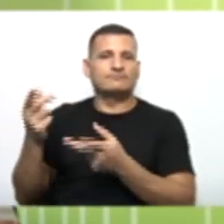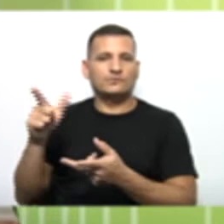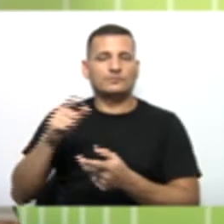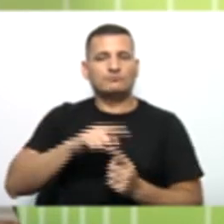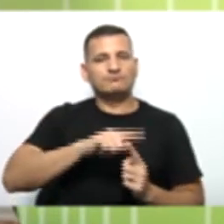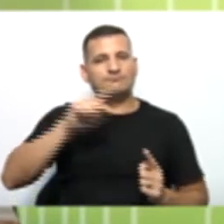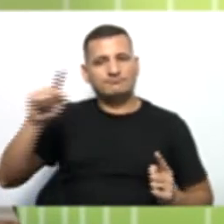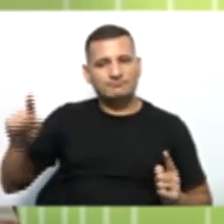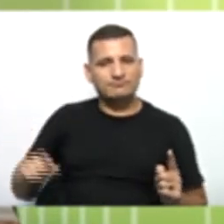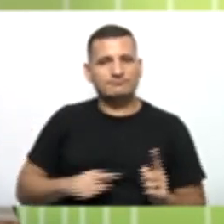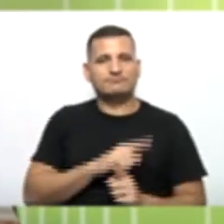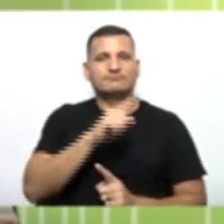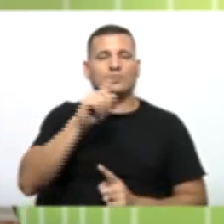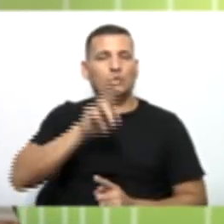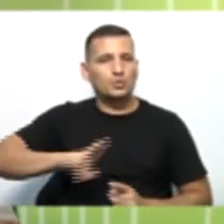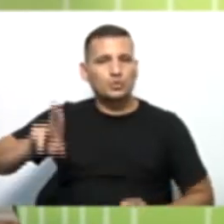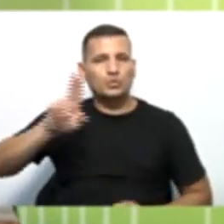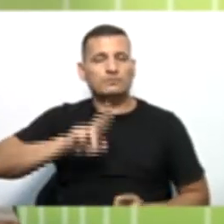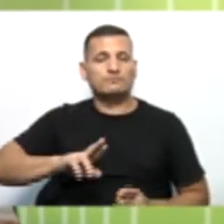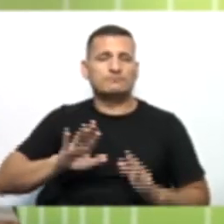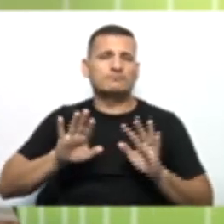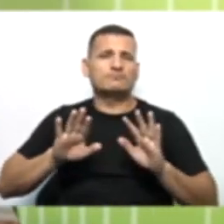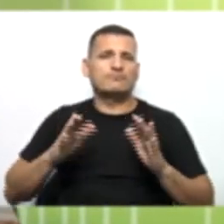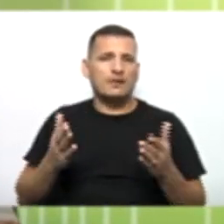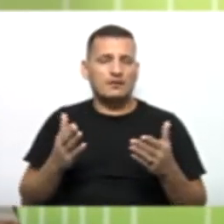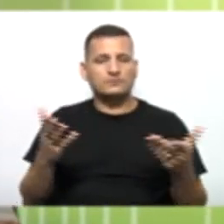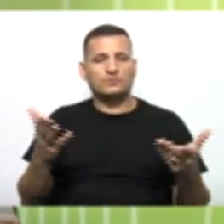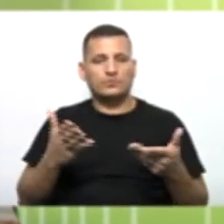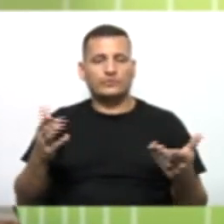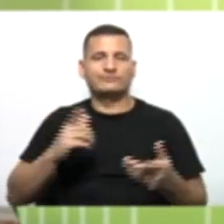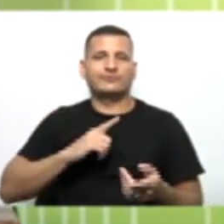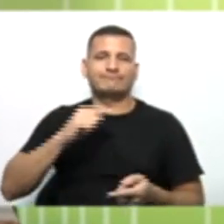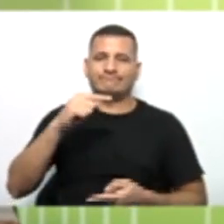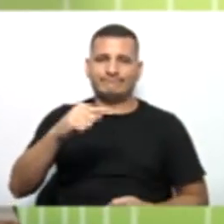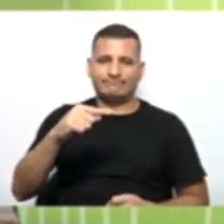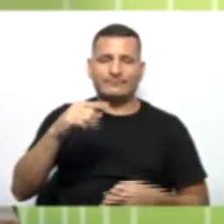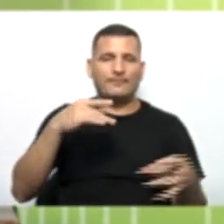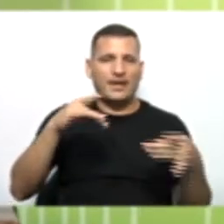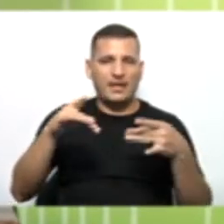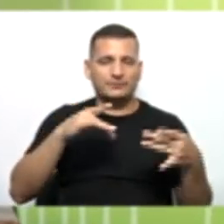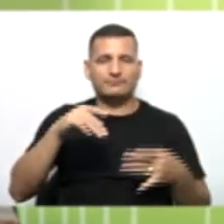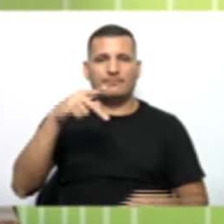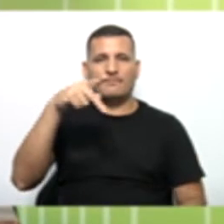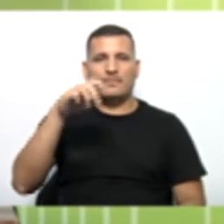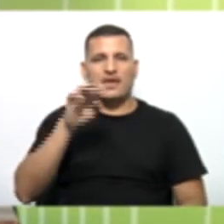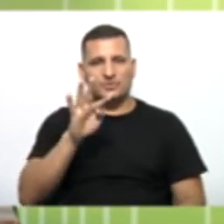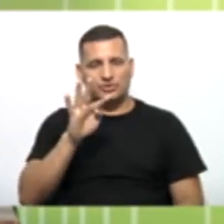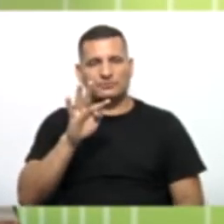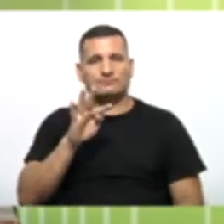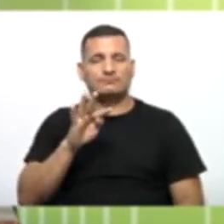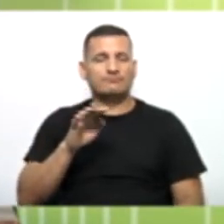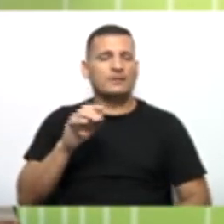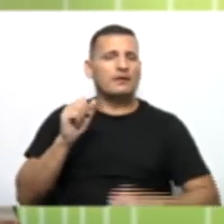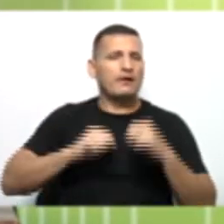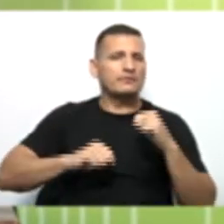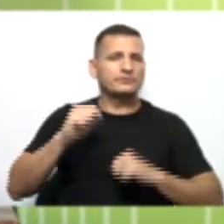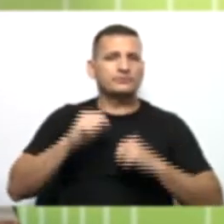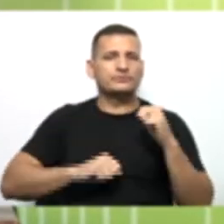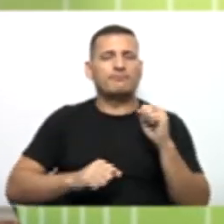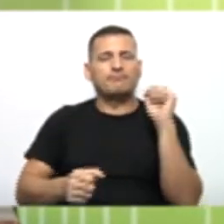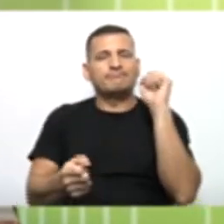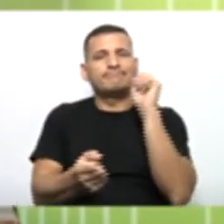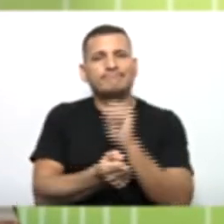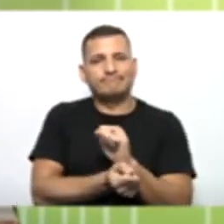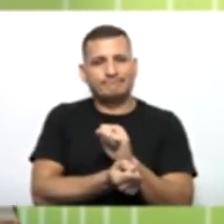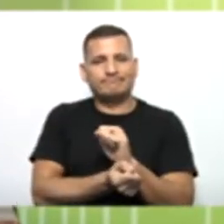reutilização. Mas como hoje temos embalagens PET que são muito mais práticas, a indústria até parou